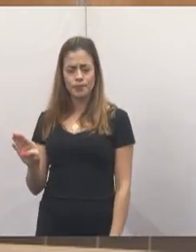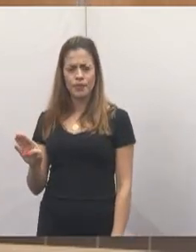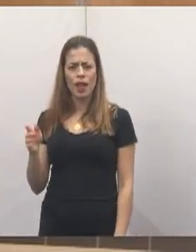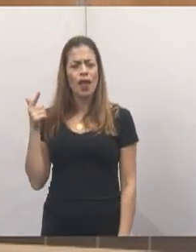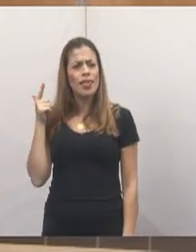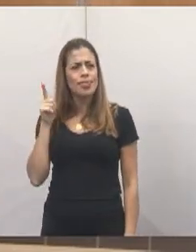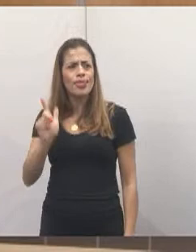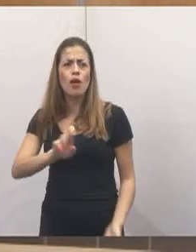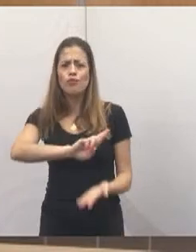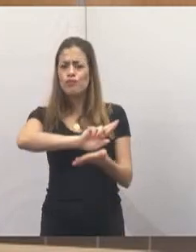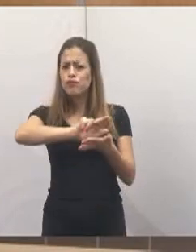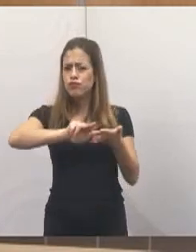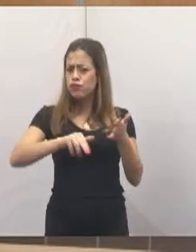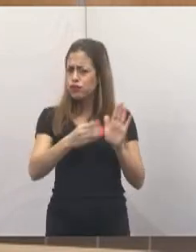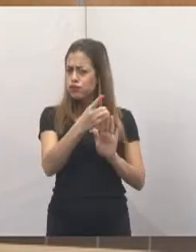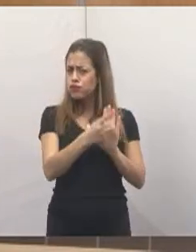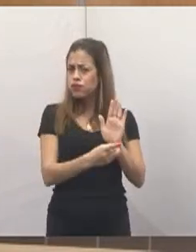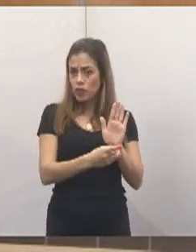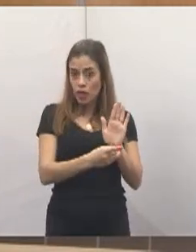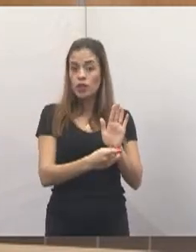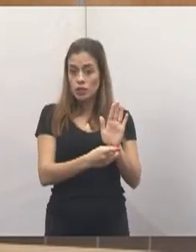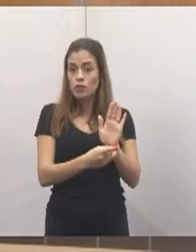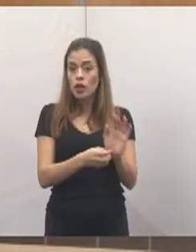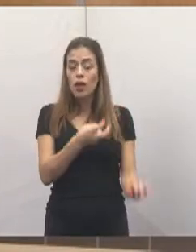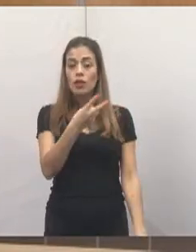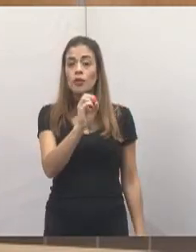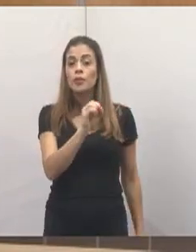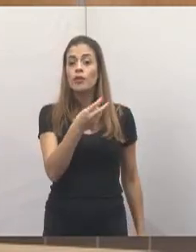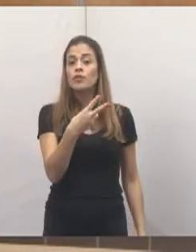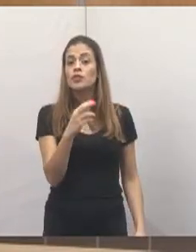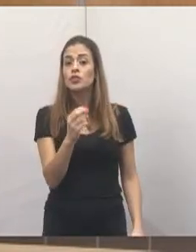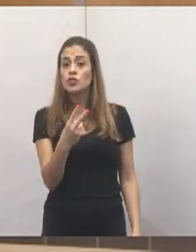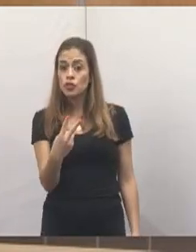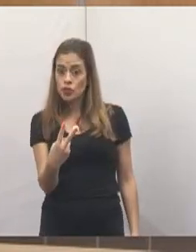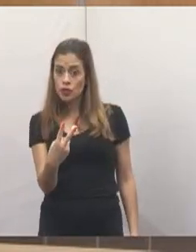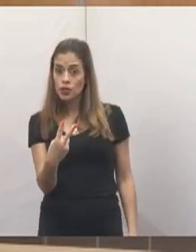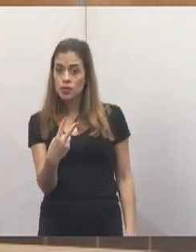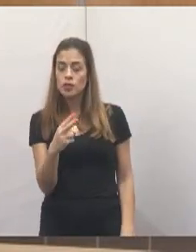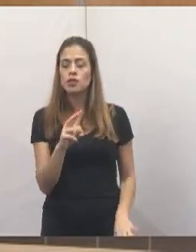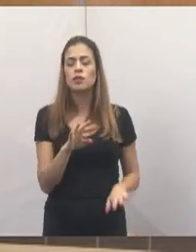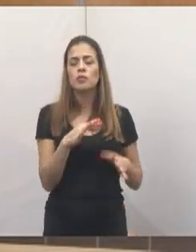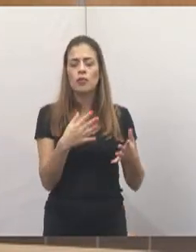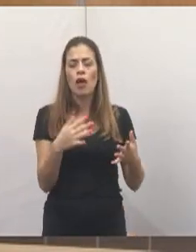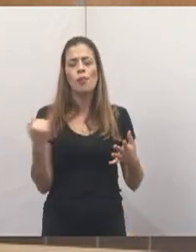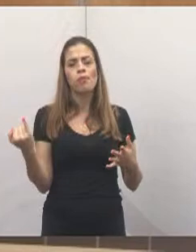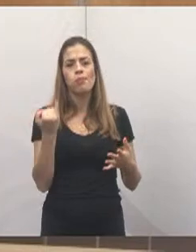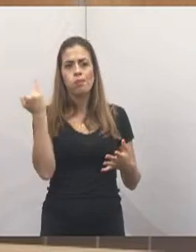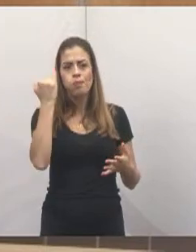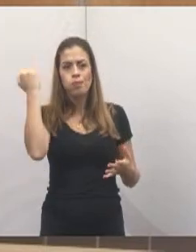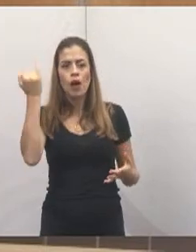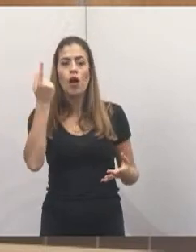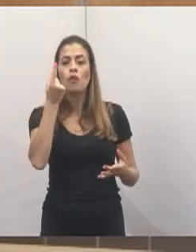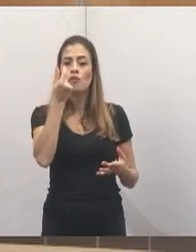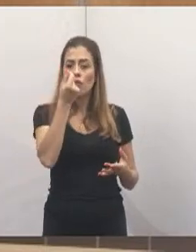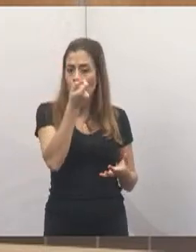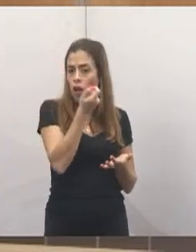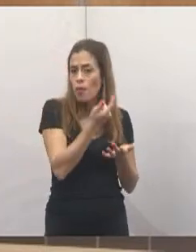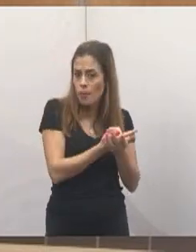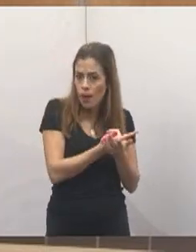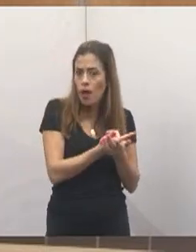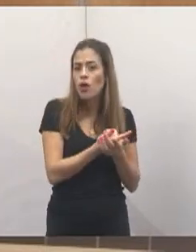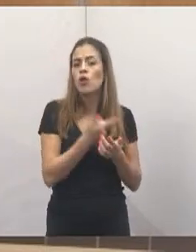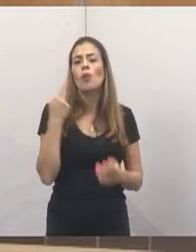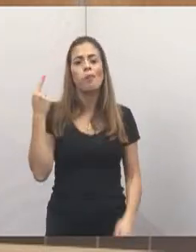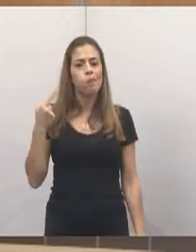a classe em 2022, dentre os principais, os honorários advocatícios, de acordo com o novo Código